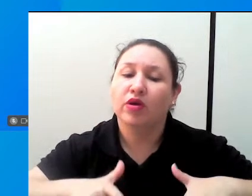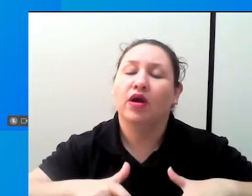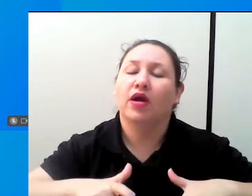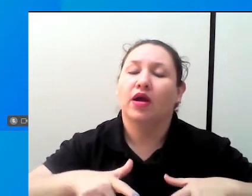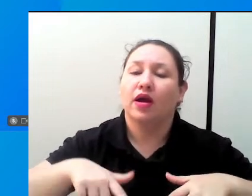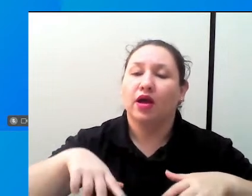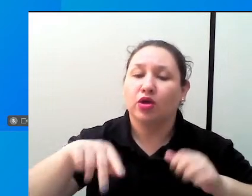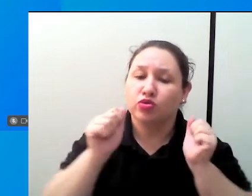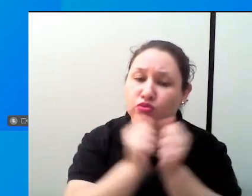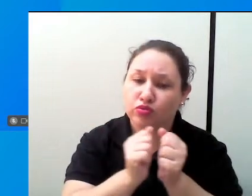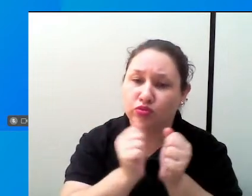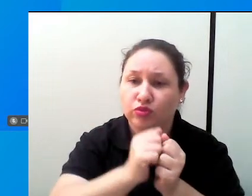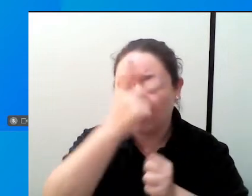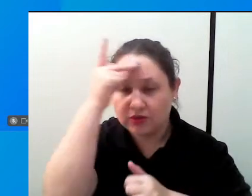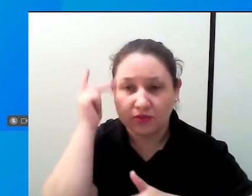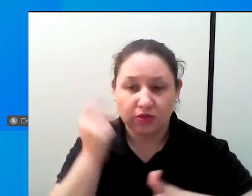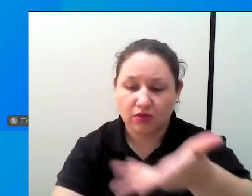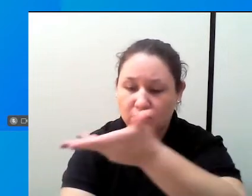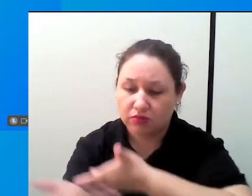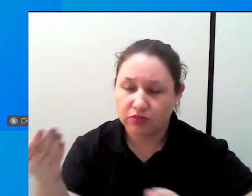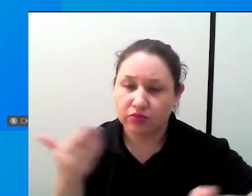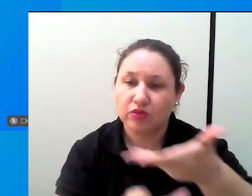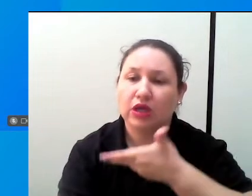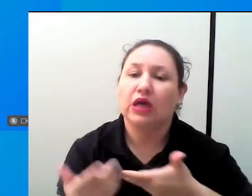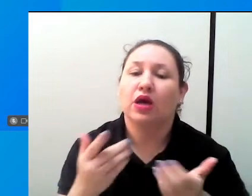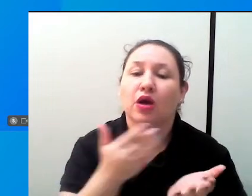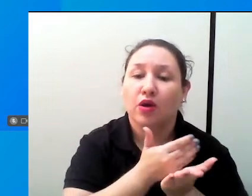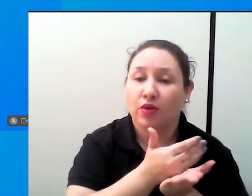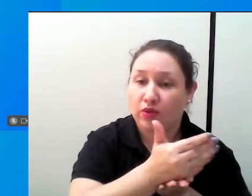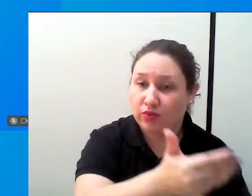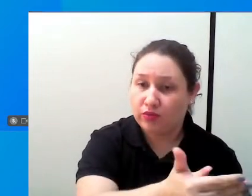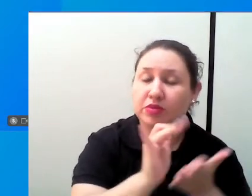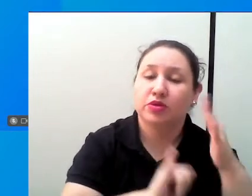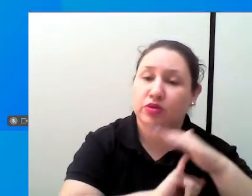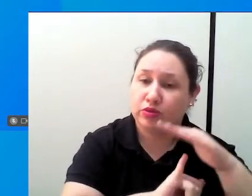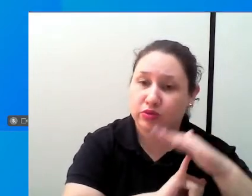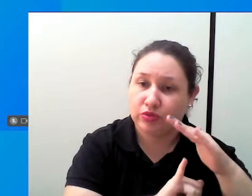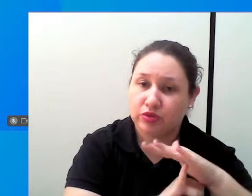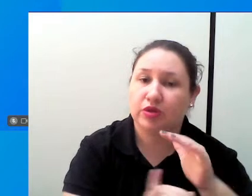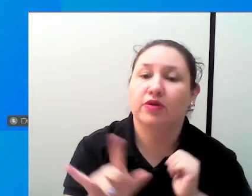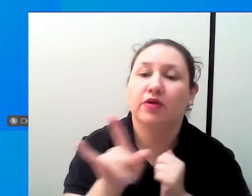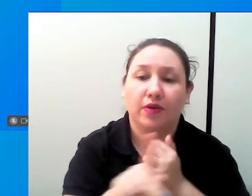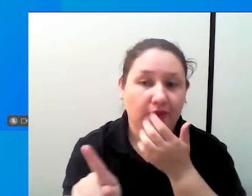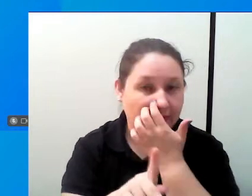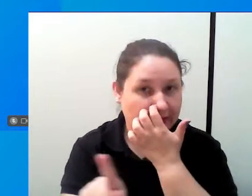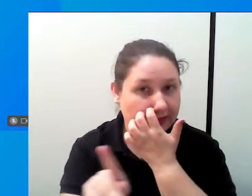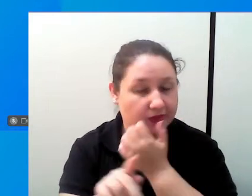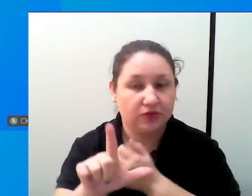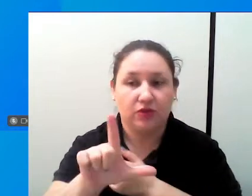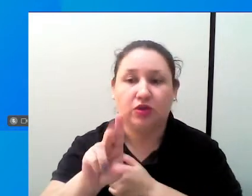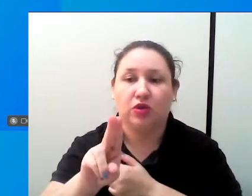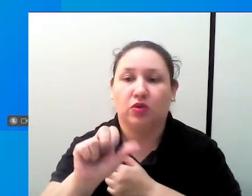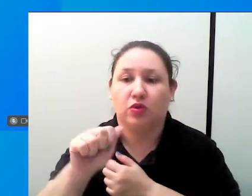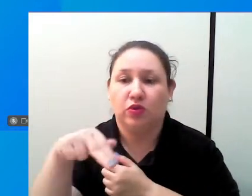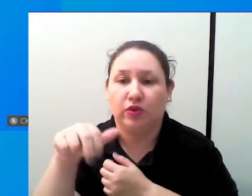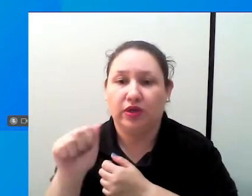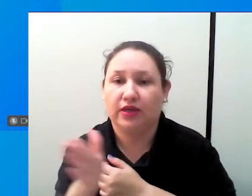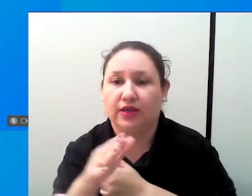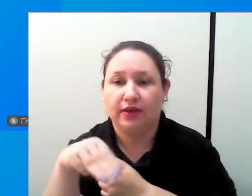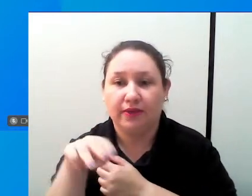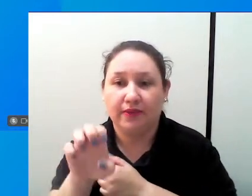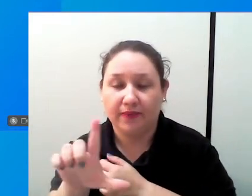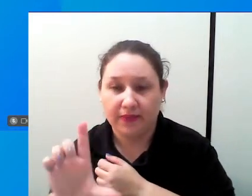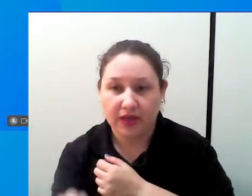PROEX, conosco, esses trabalhos foram iniciados ainda com a professora Luana Mello, na Diretoria de Extensão